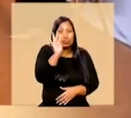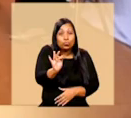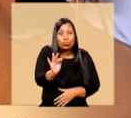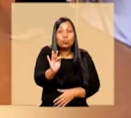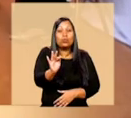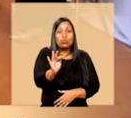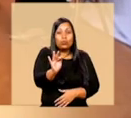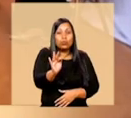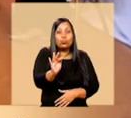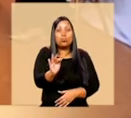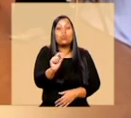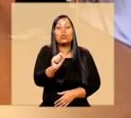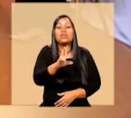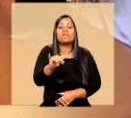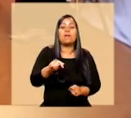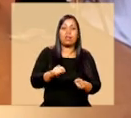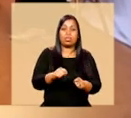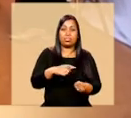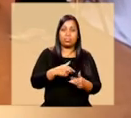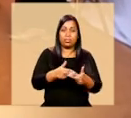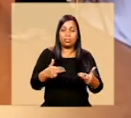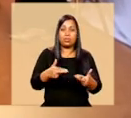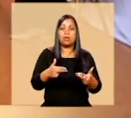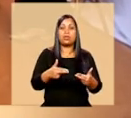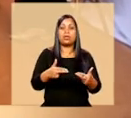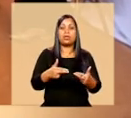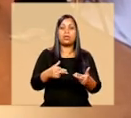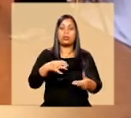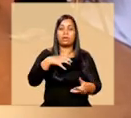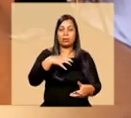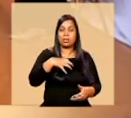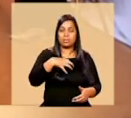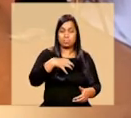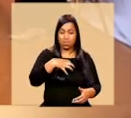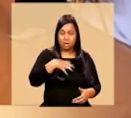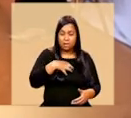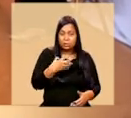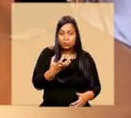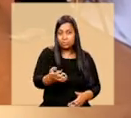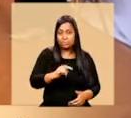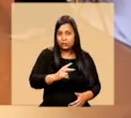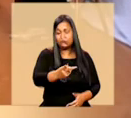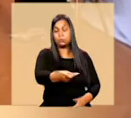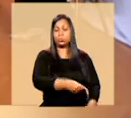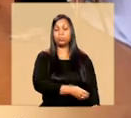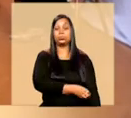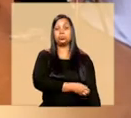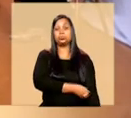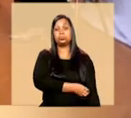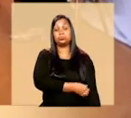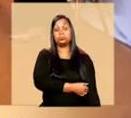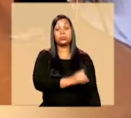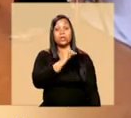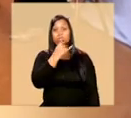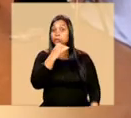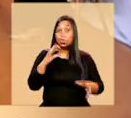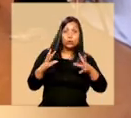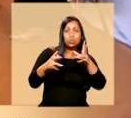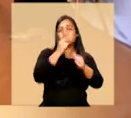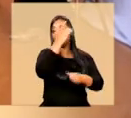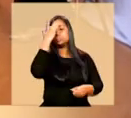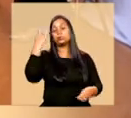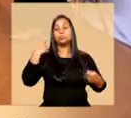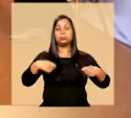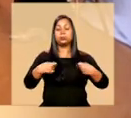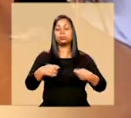no futuro, nos avanços, o que vem por aí nessa área de transplante? Infelizmente, nós não temos órgãos para